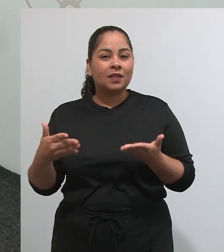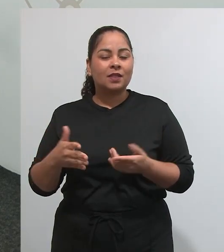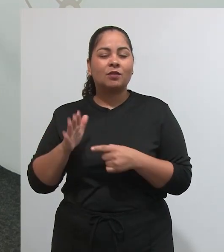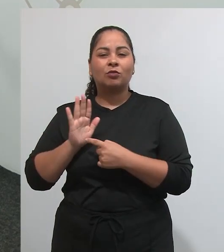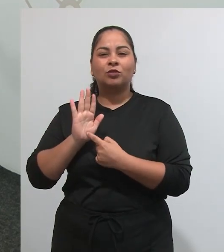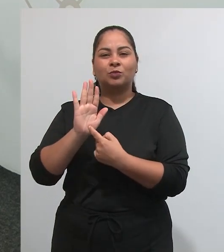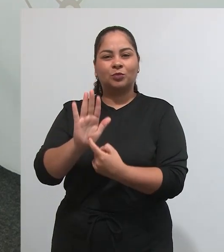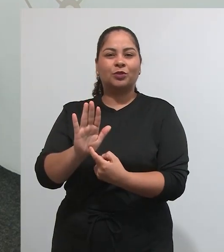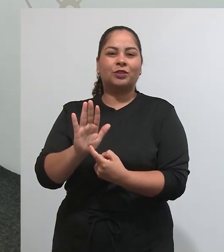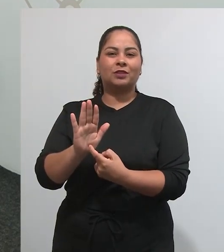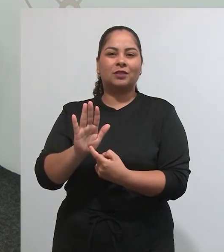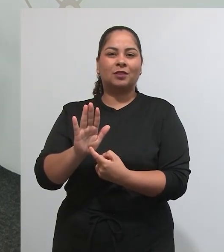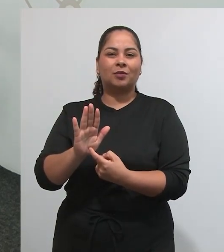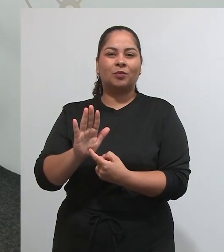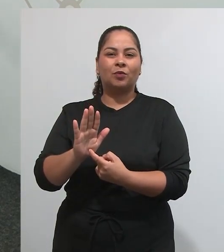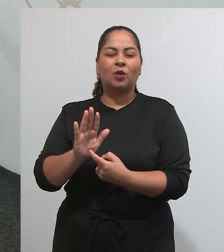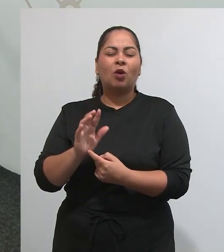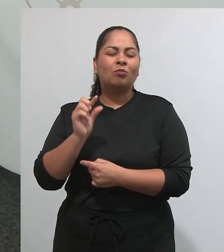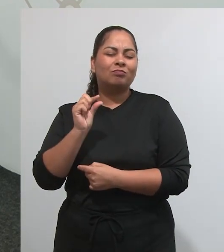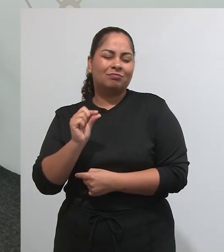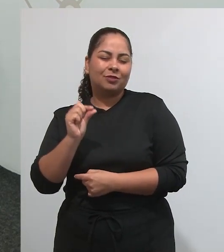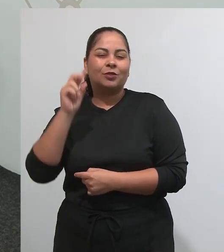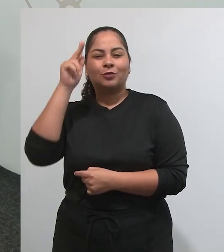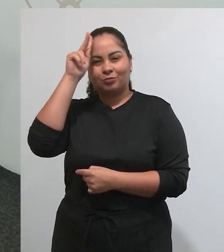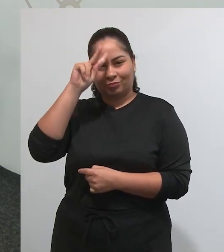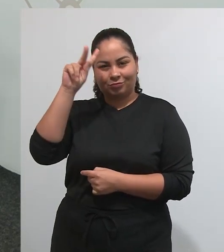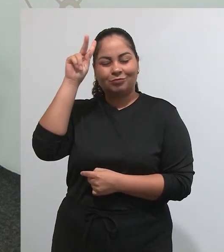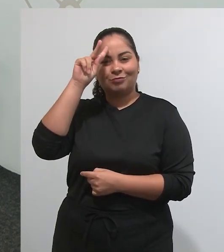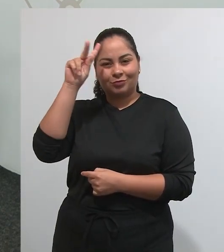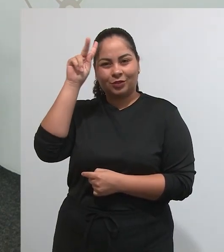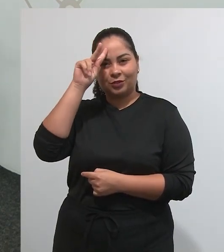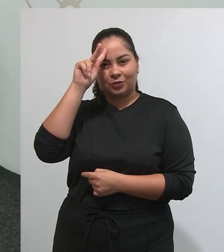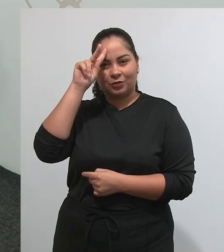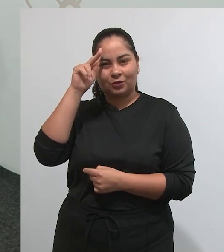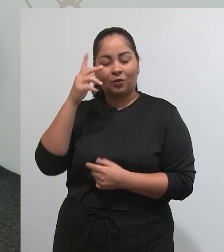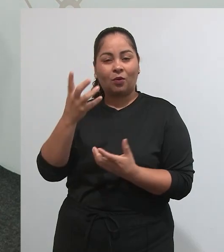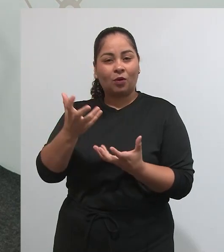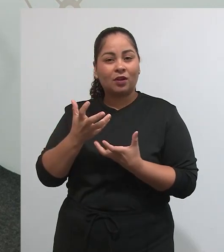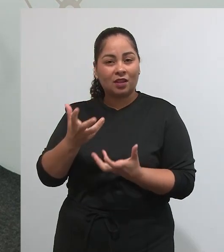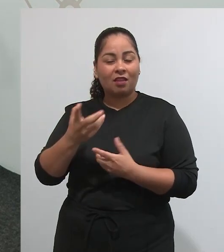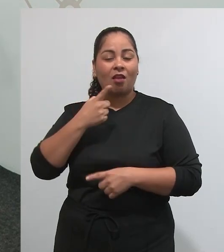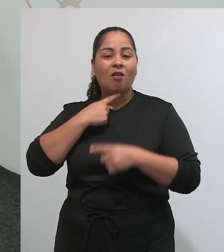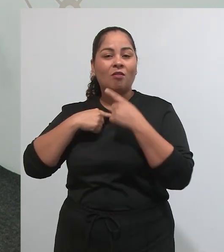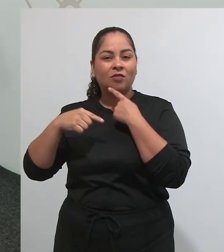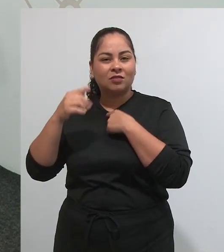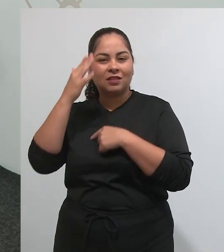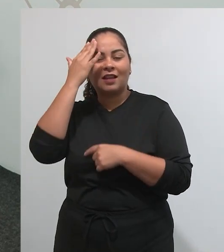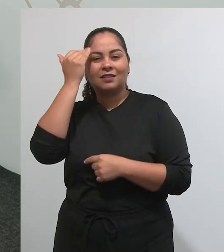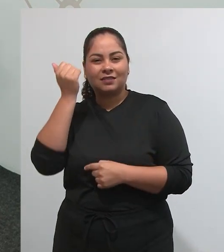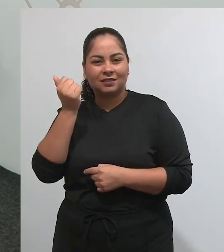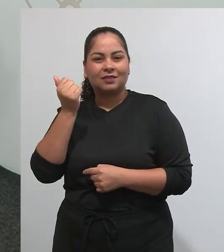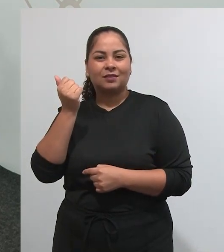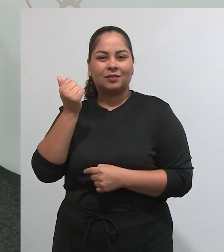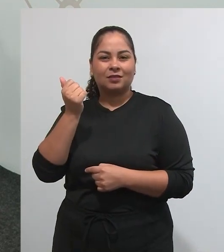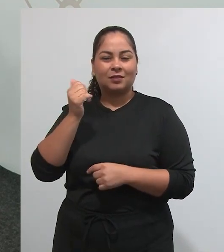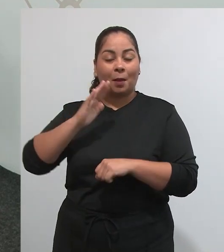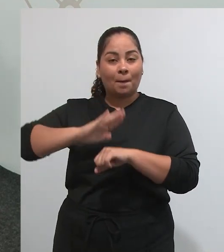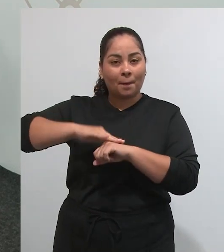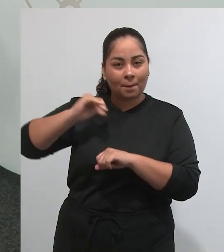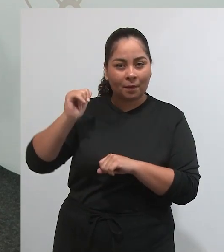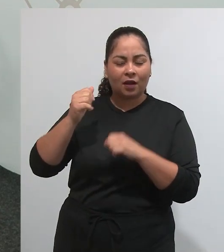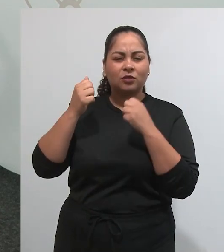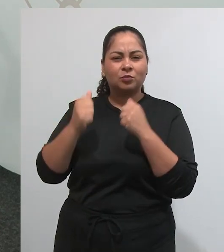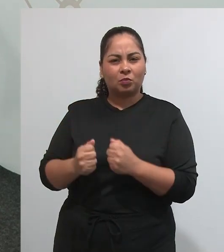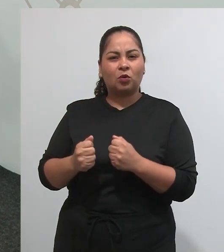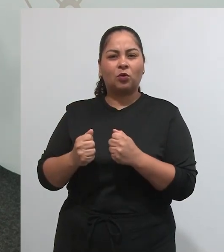É claro que aqui a gente trouxe generalizações em 20, 30 minutos para a gente conhecer a história. É só um pouquinho. Se você quiser